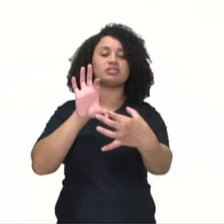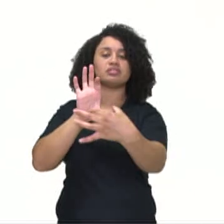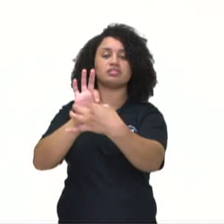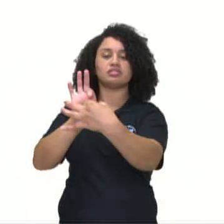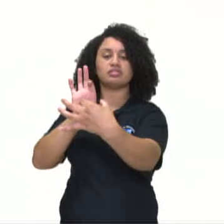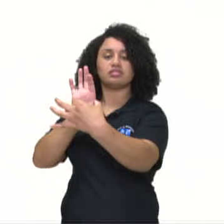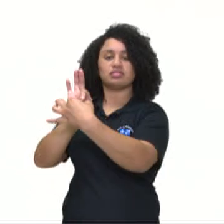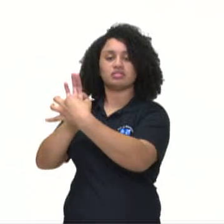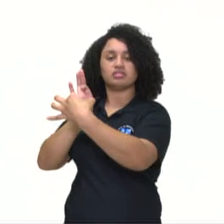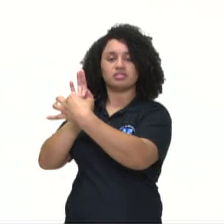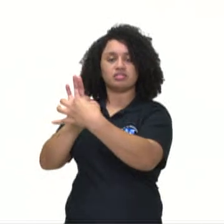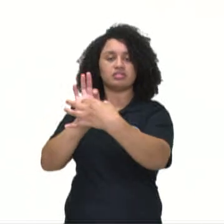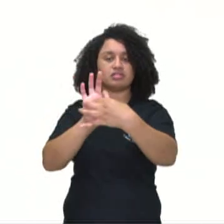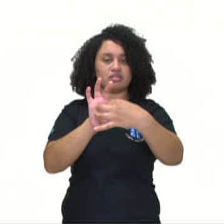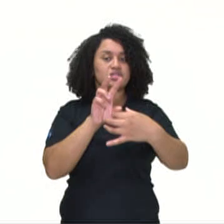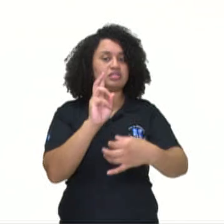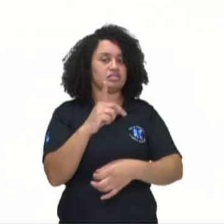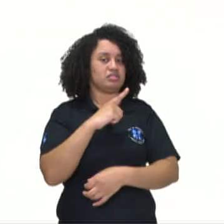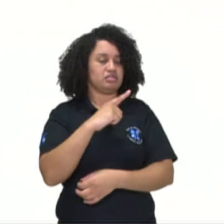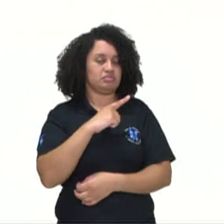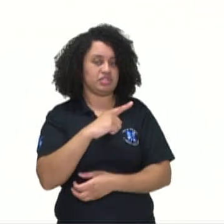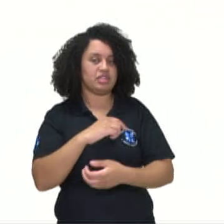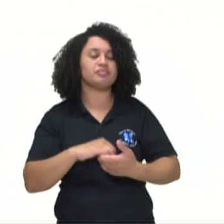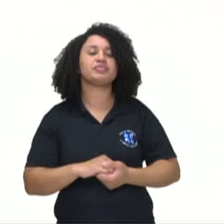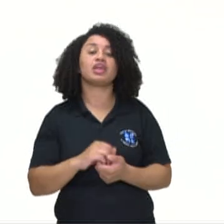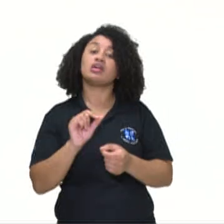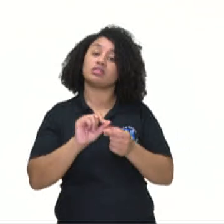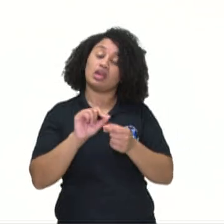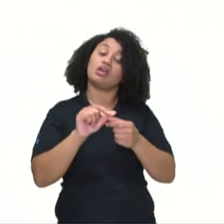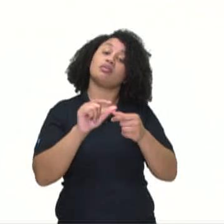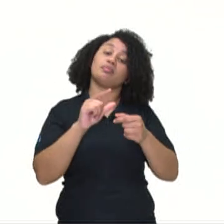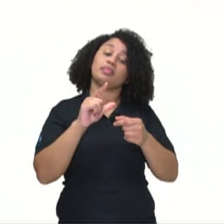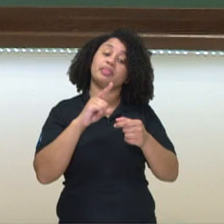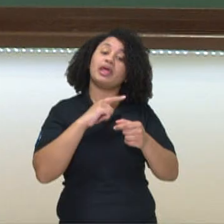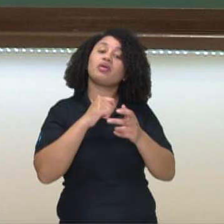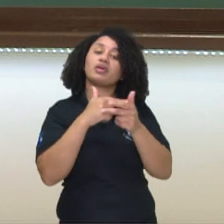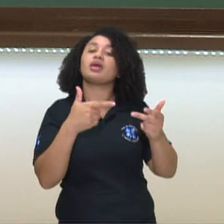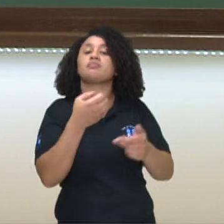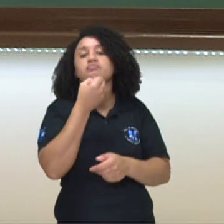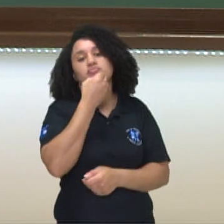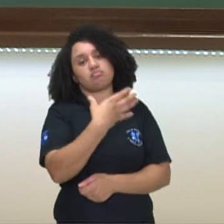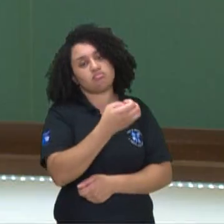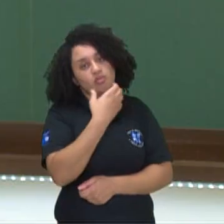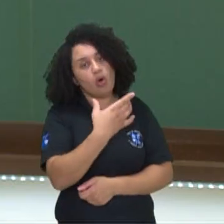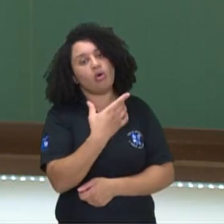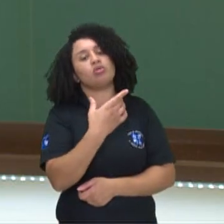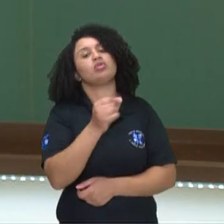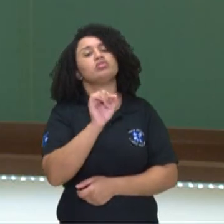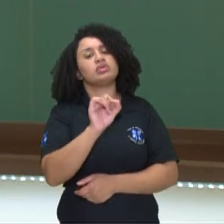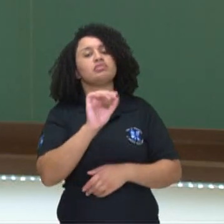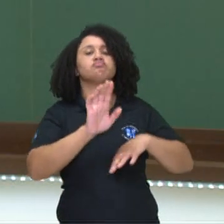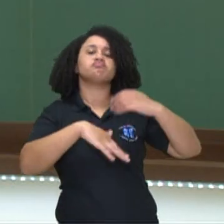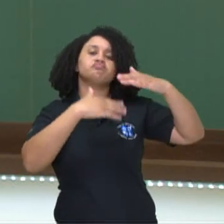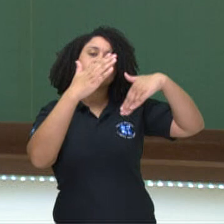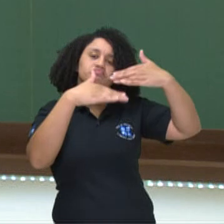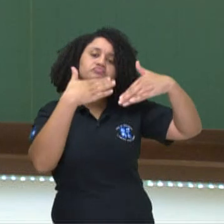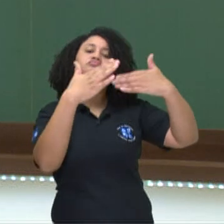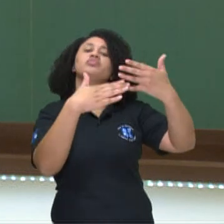essas interligações vão fazendo um lado positivo e um lado negativo. Lado positivo,